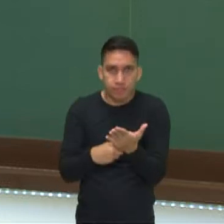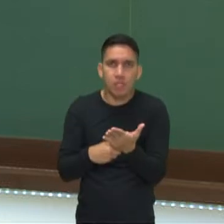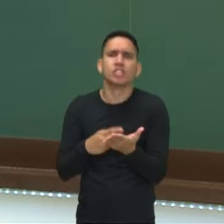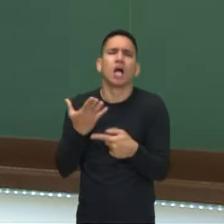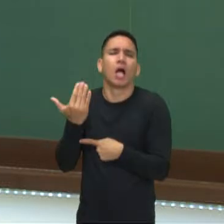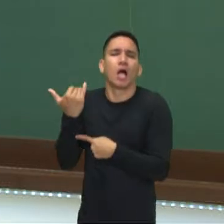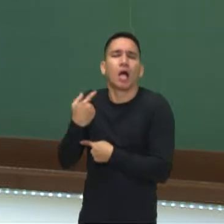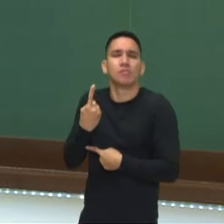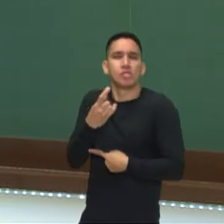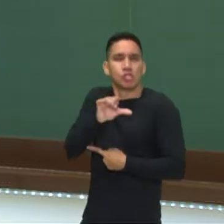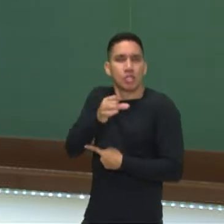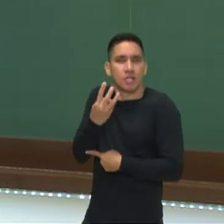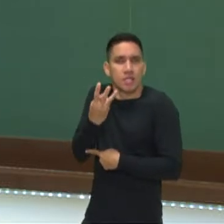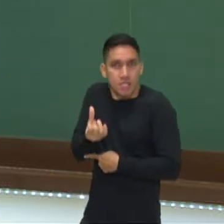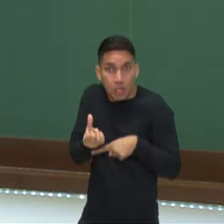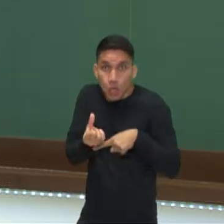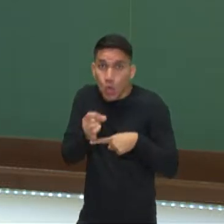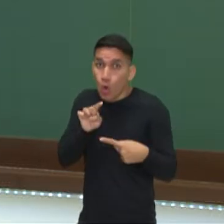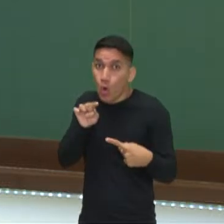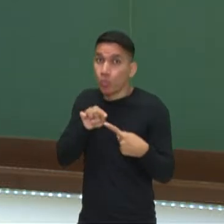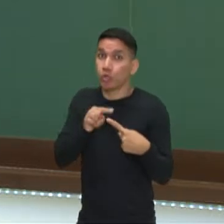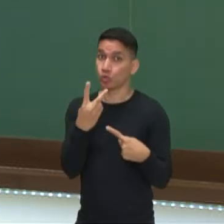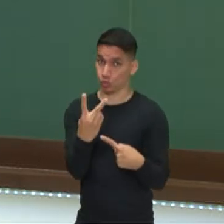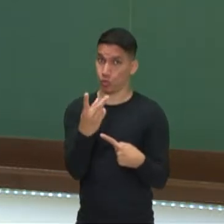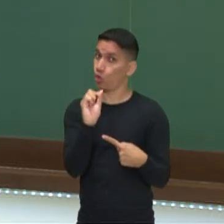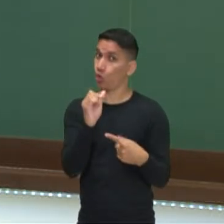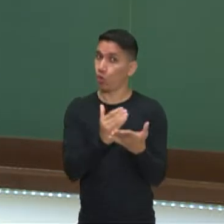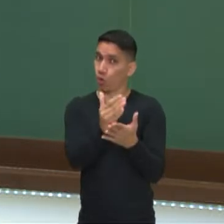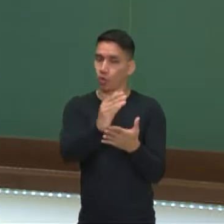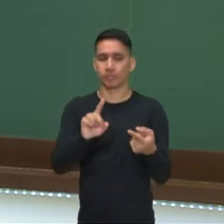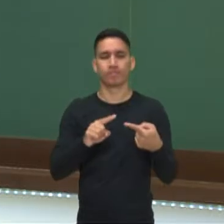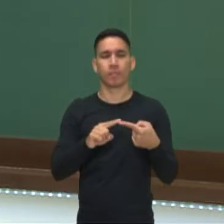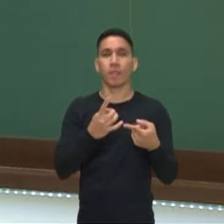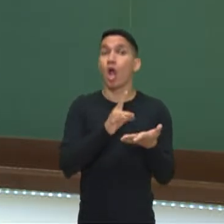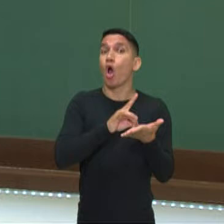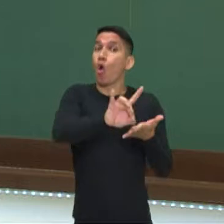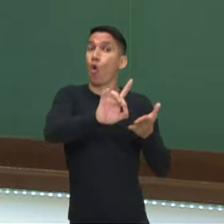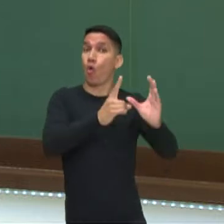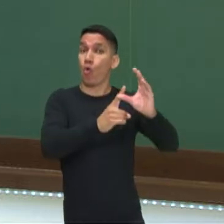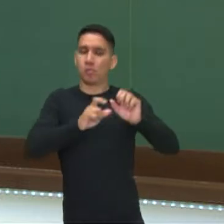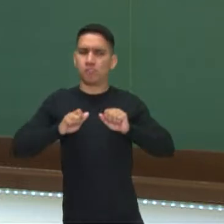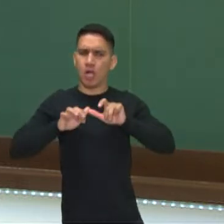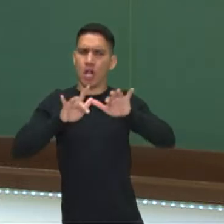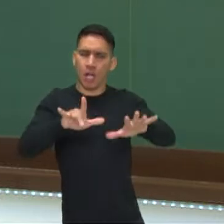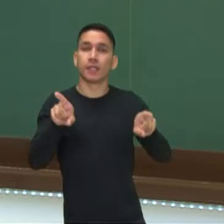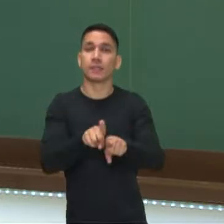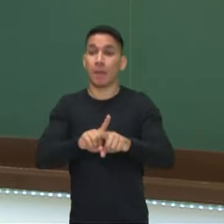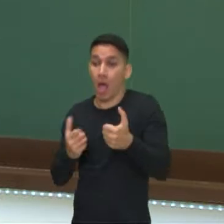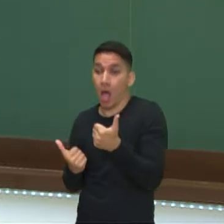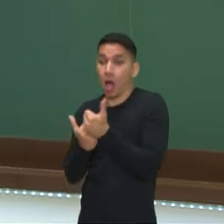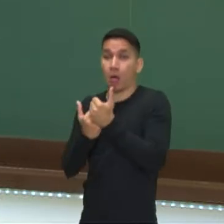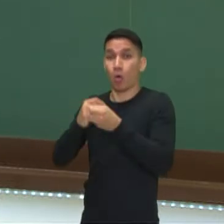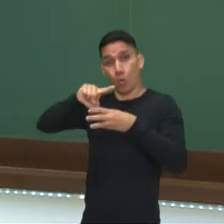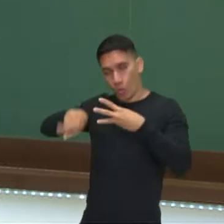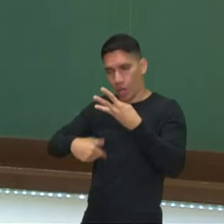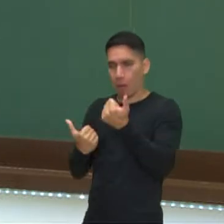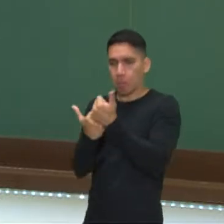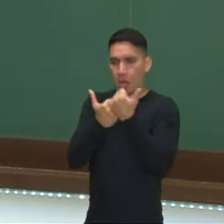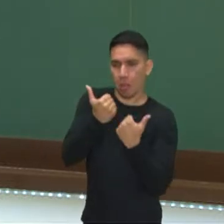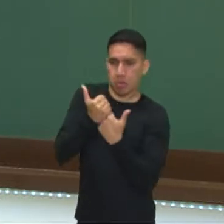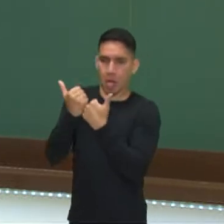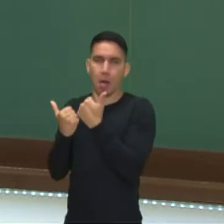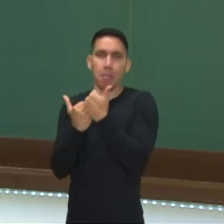desde 1936 com dois objetivos iniciais: combater o crescimento do comunismo e apoiar-se mutuamente